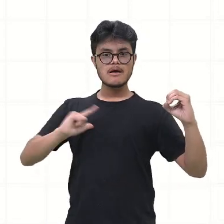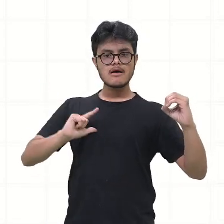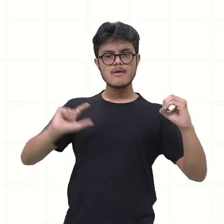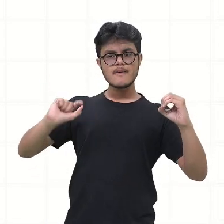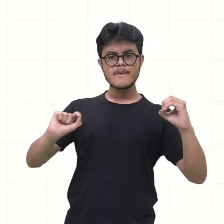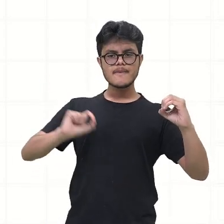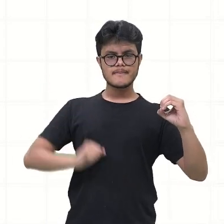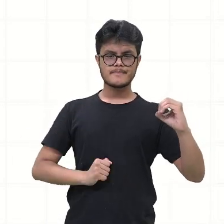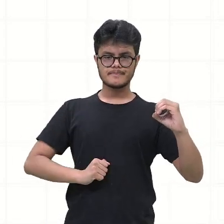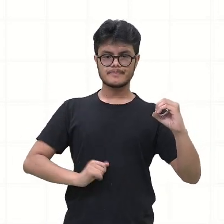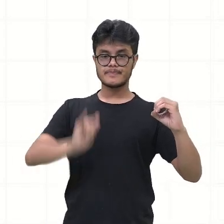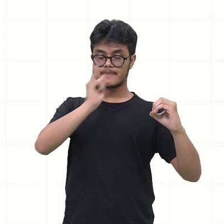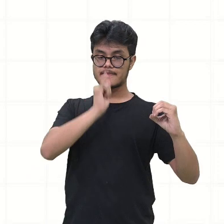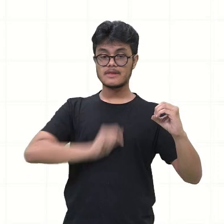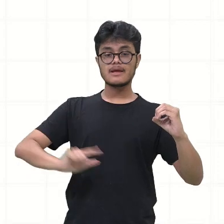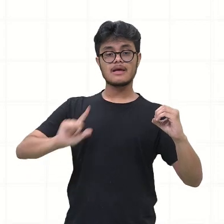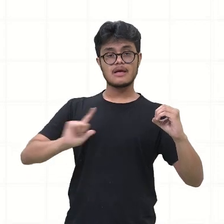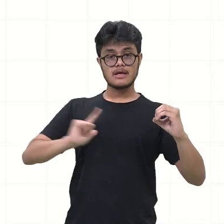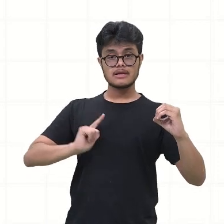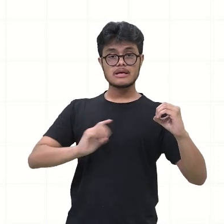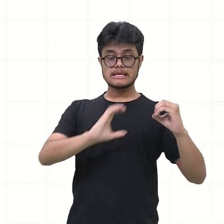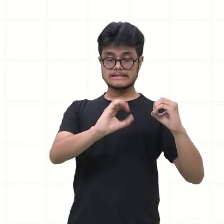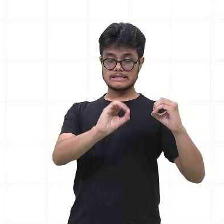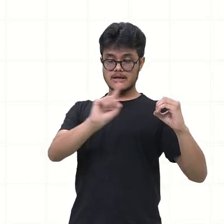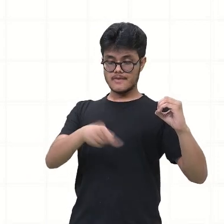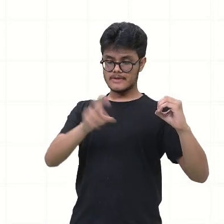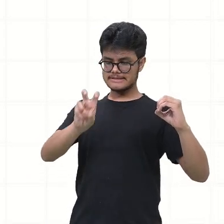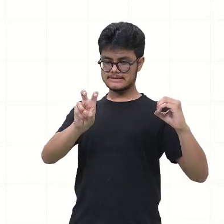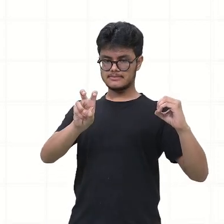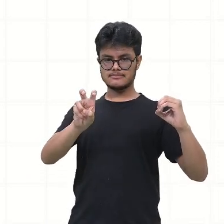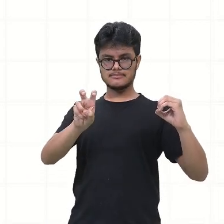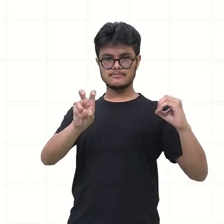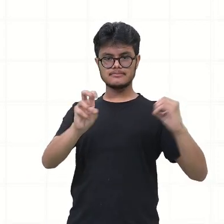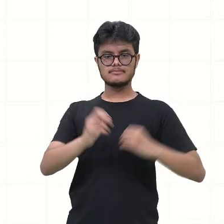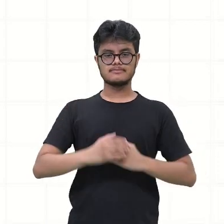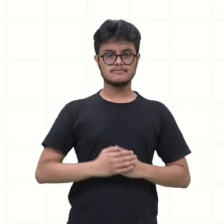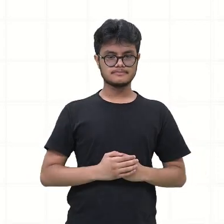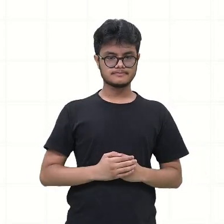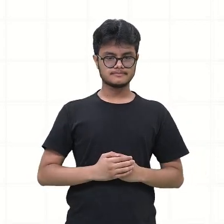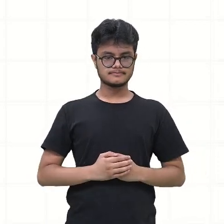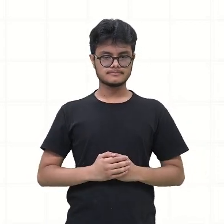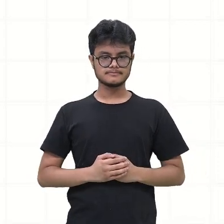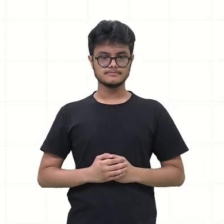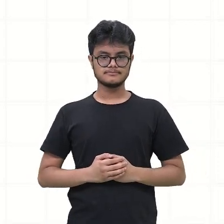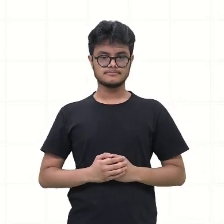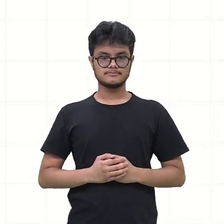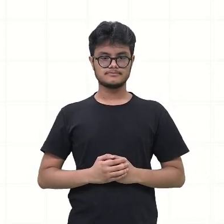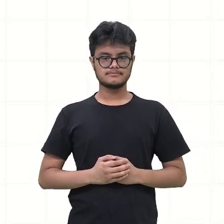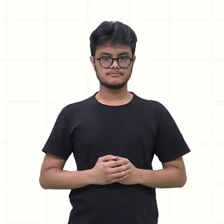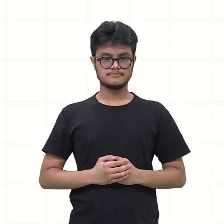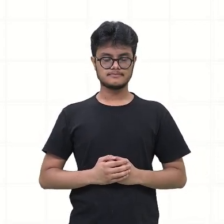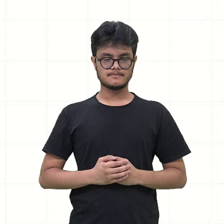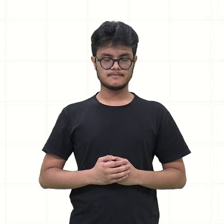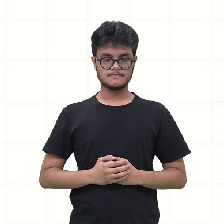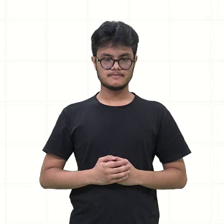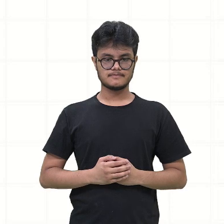exemplo, o 0,5, certo? Opa, desculpa, deixa só.